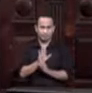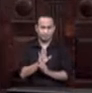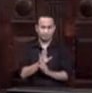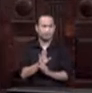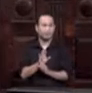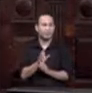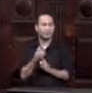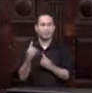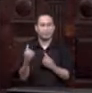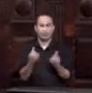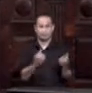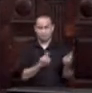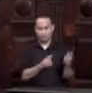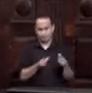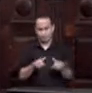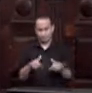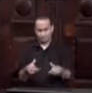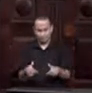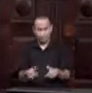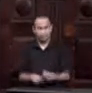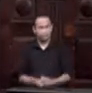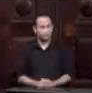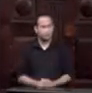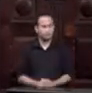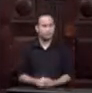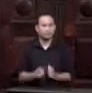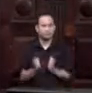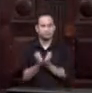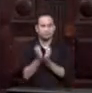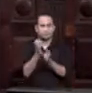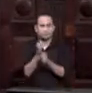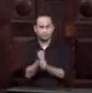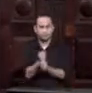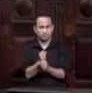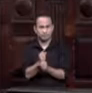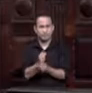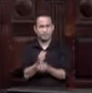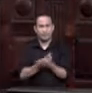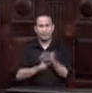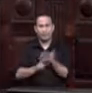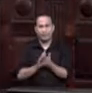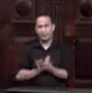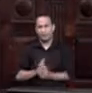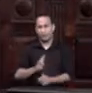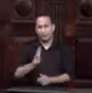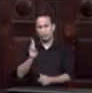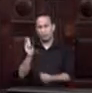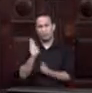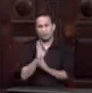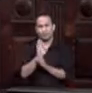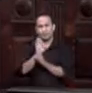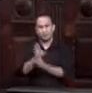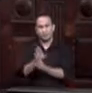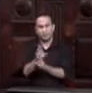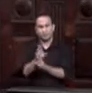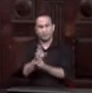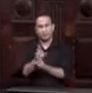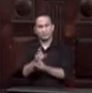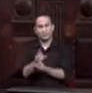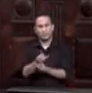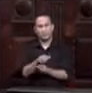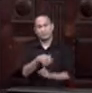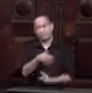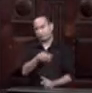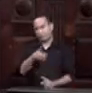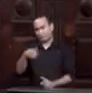CCDAs do Tribunal de Contas tem uma verba de representação equivalente a 100%